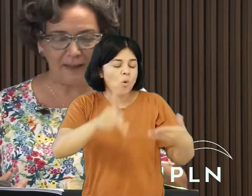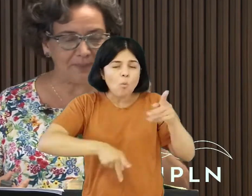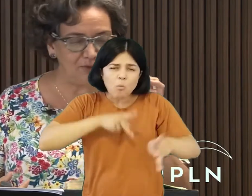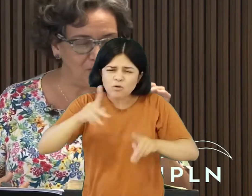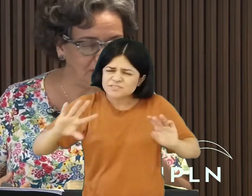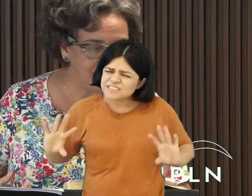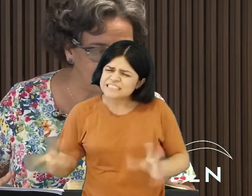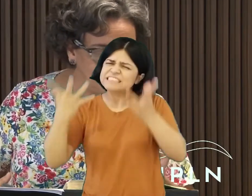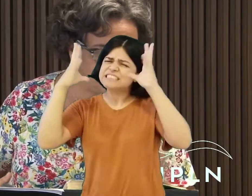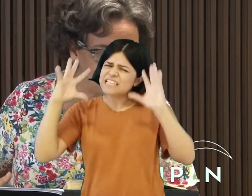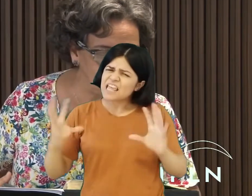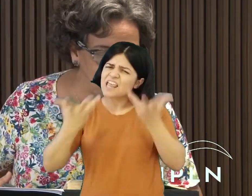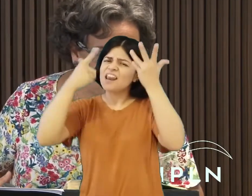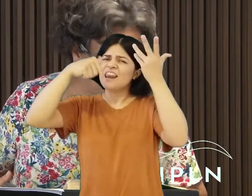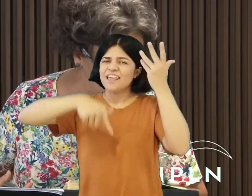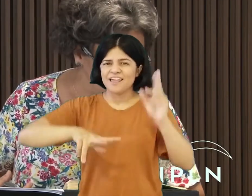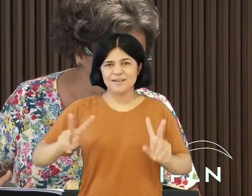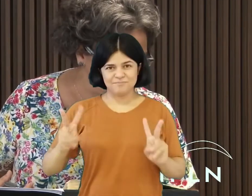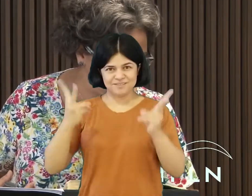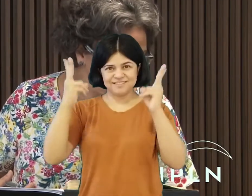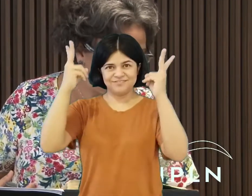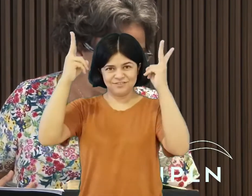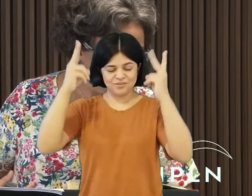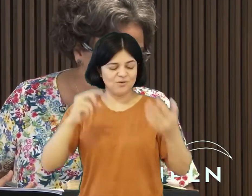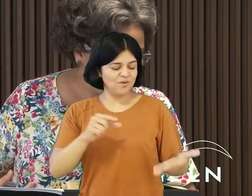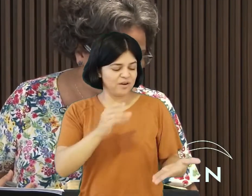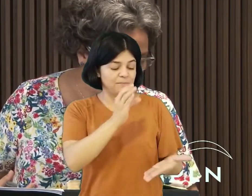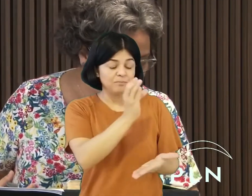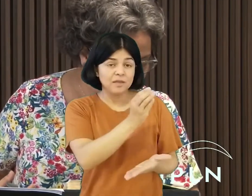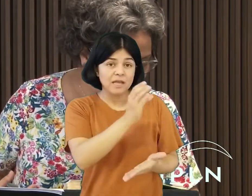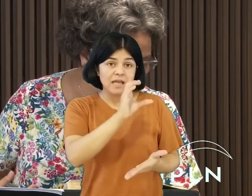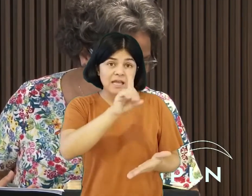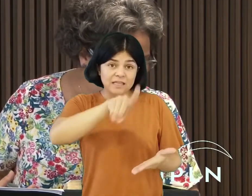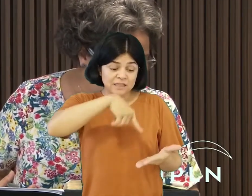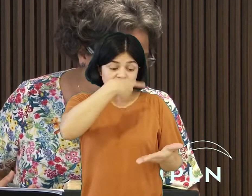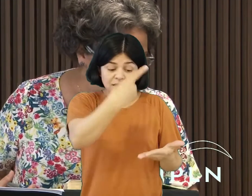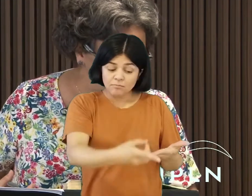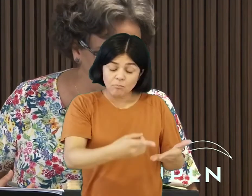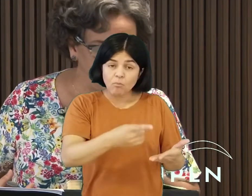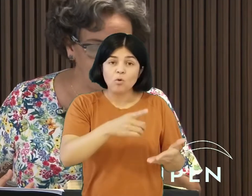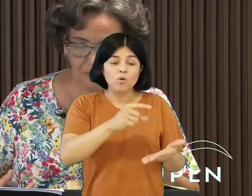no capítulo 15, versículo 21, o povo então,